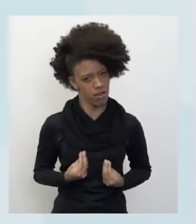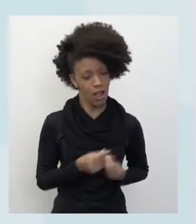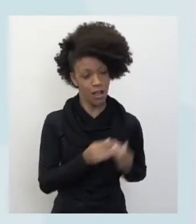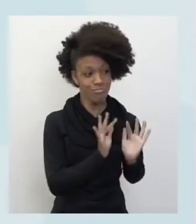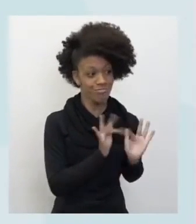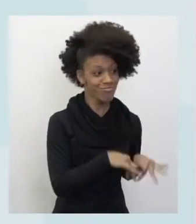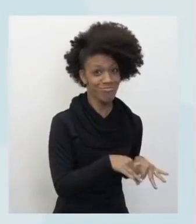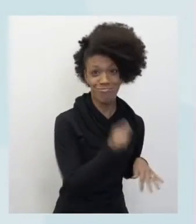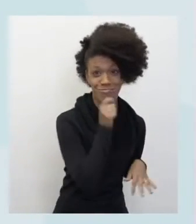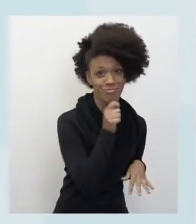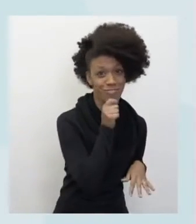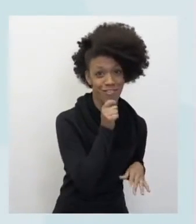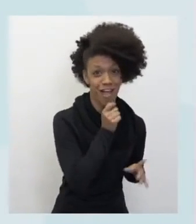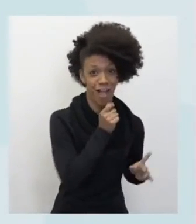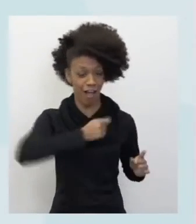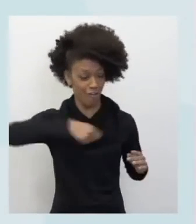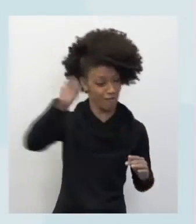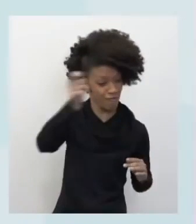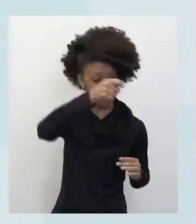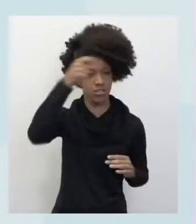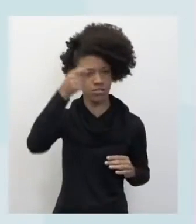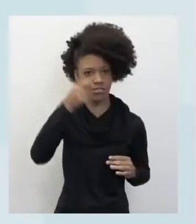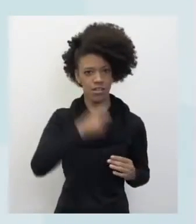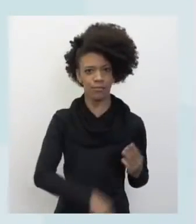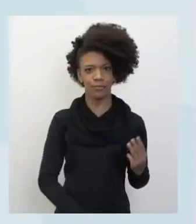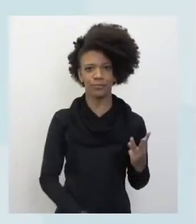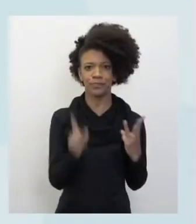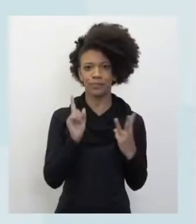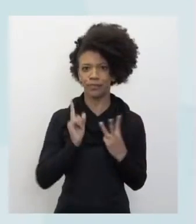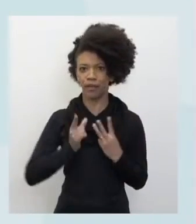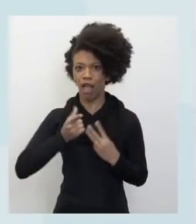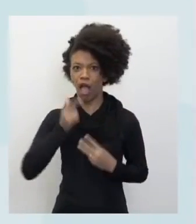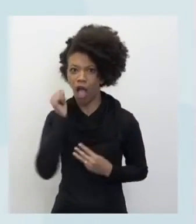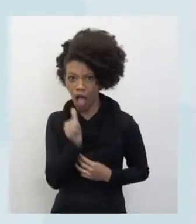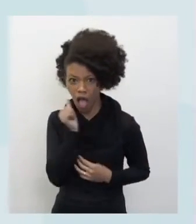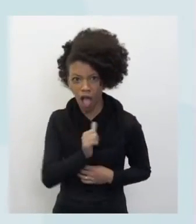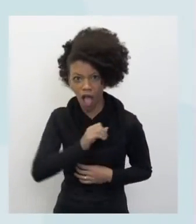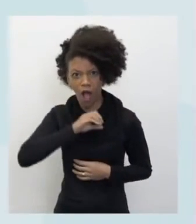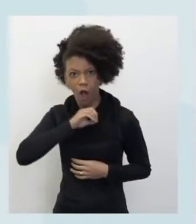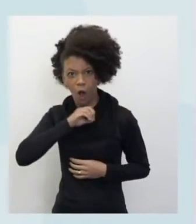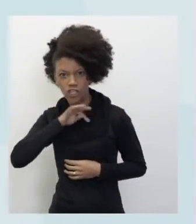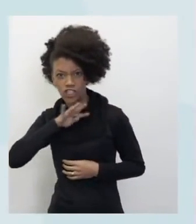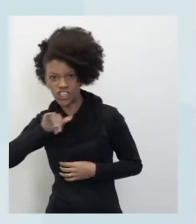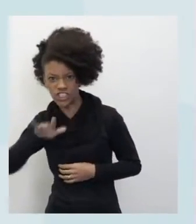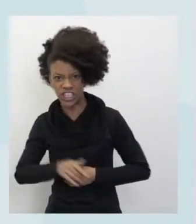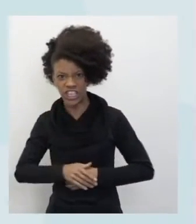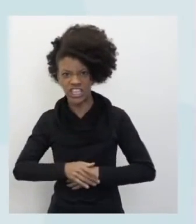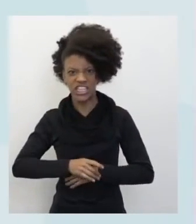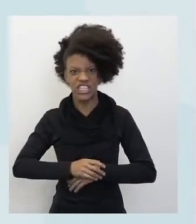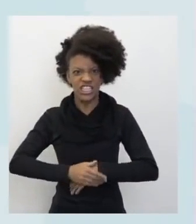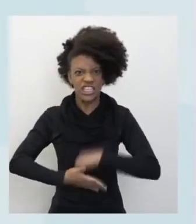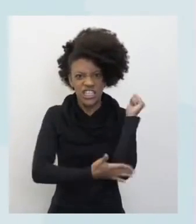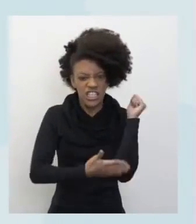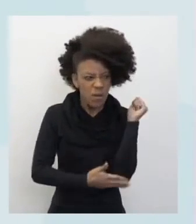dizer feiticeira. Aparece Dona Otília, mulher ciumenta, toda descompensada,